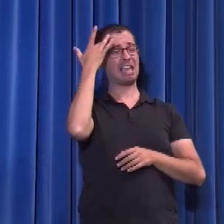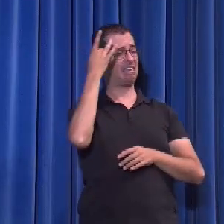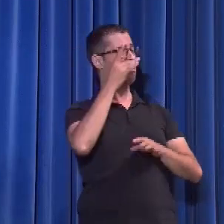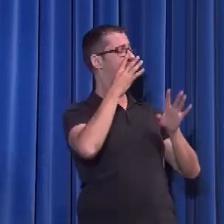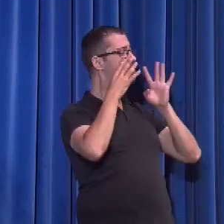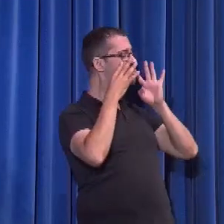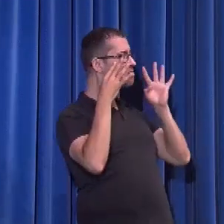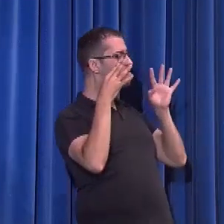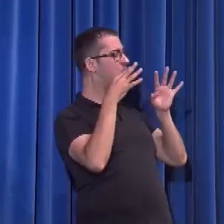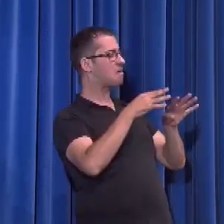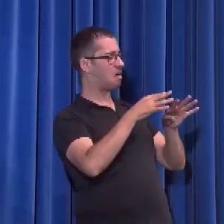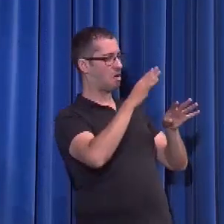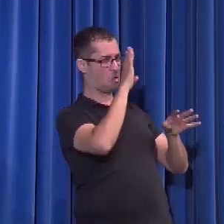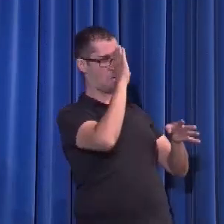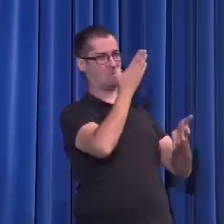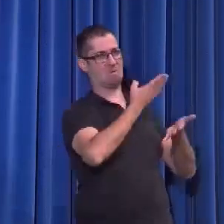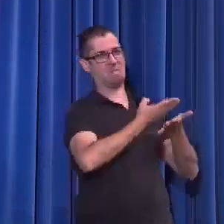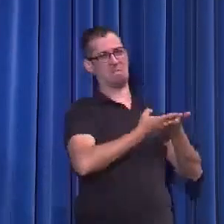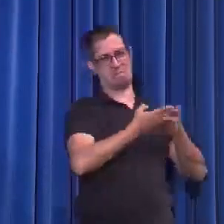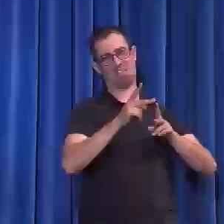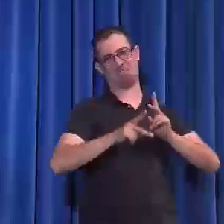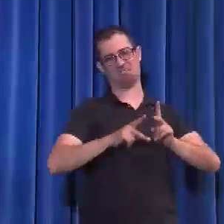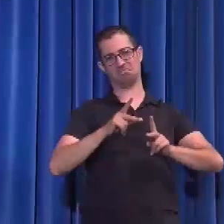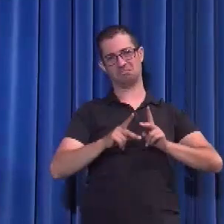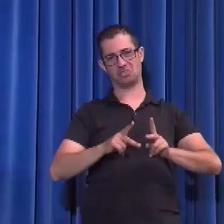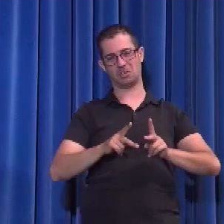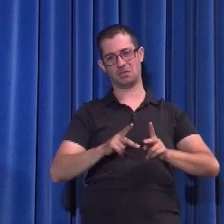nos homens. E Tiago, capítulo 3.